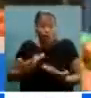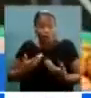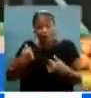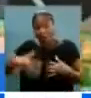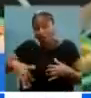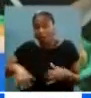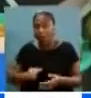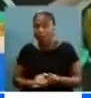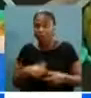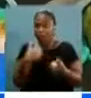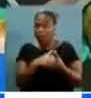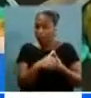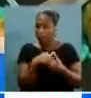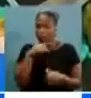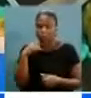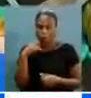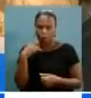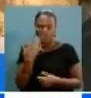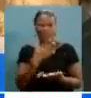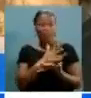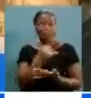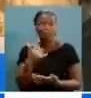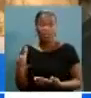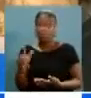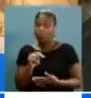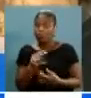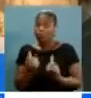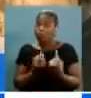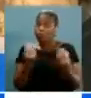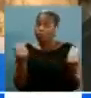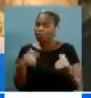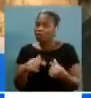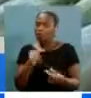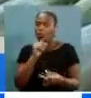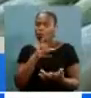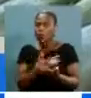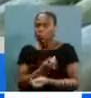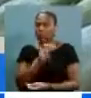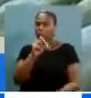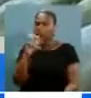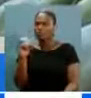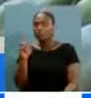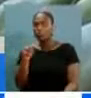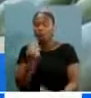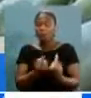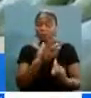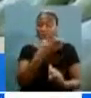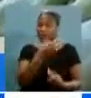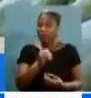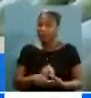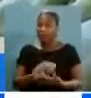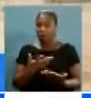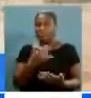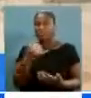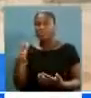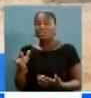assim. Batata doce também, grinha assim, está até para 200 escudos, que às vezes quando tem tio, a gente comprar até para 80 escudos, 70, a grinha assim,